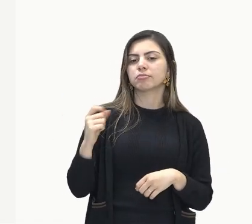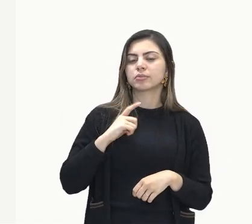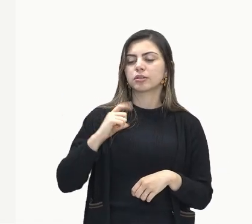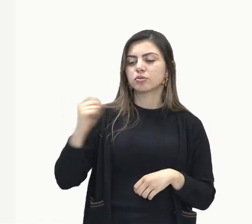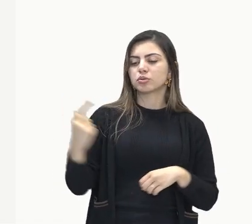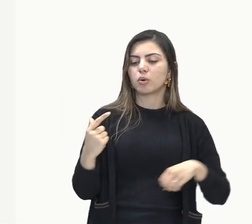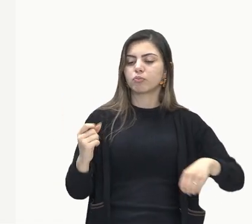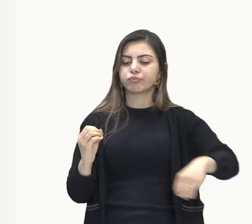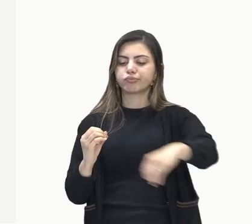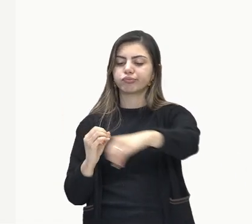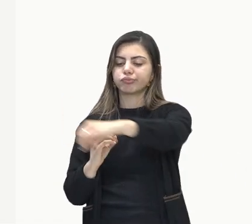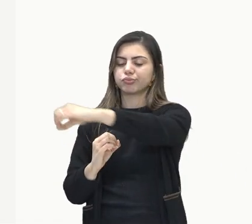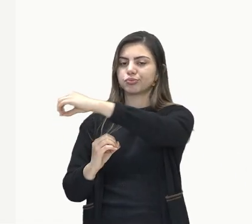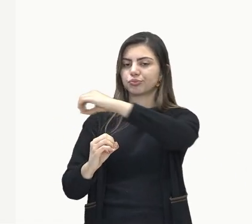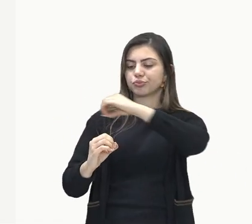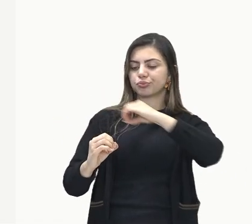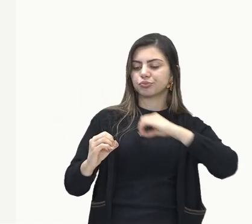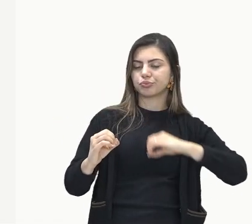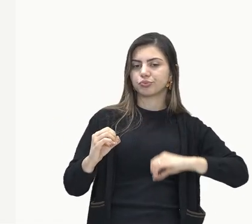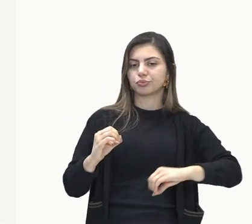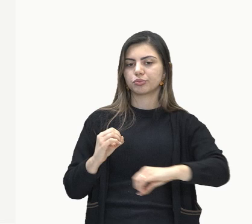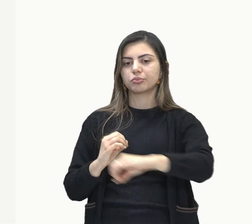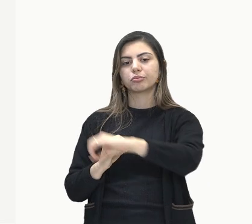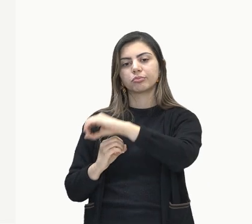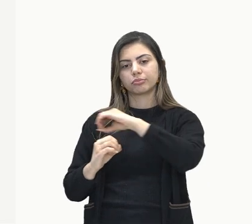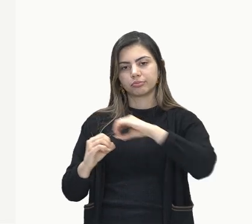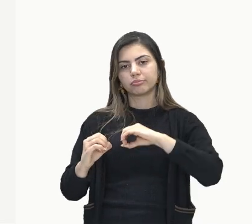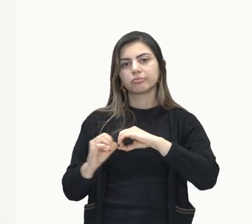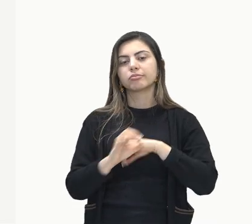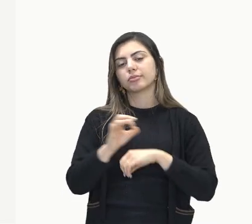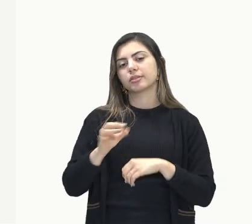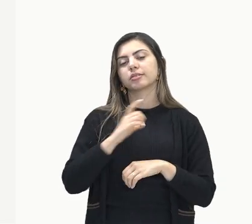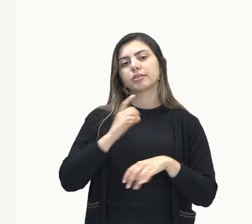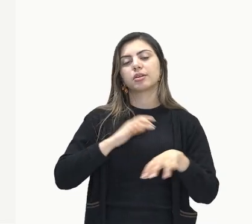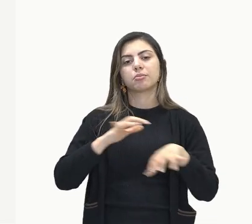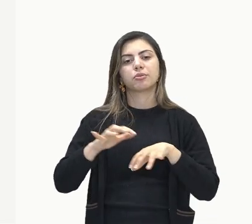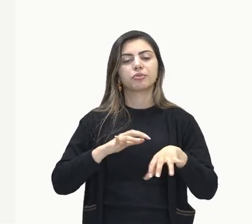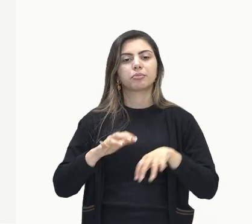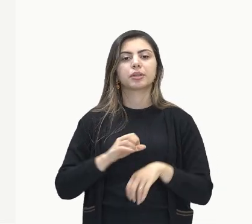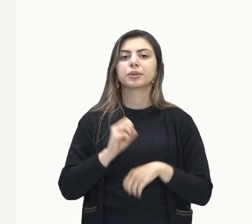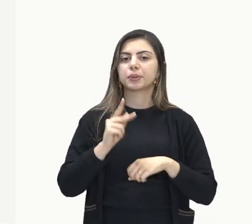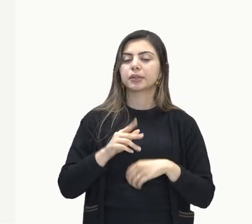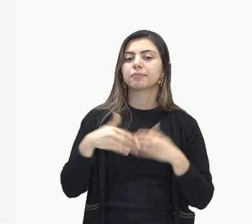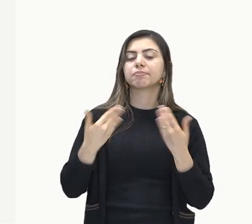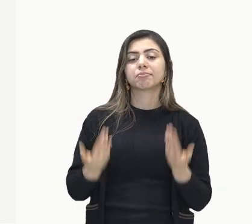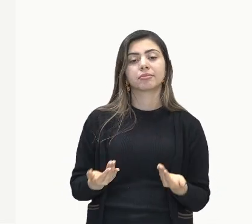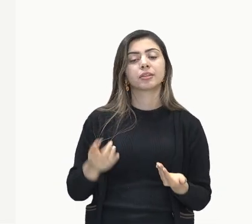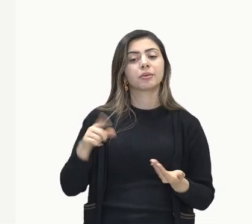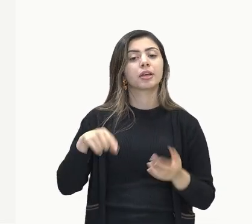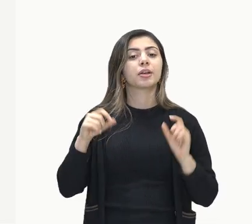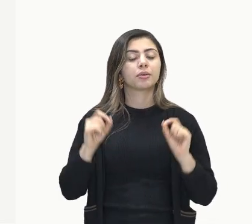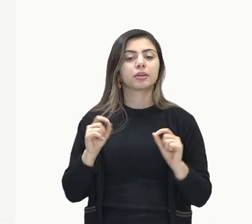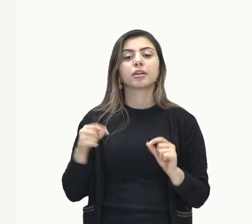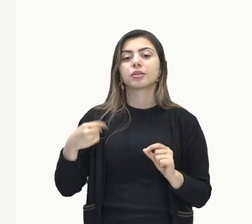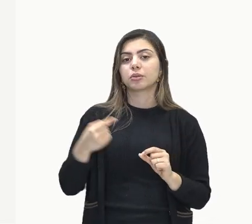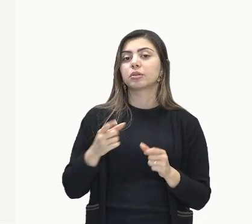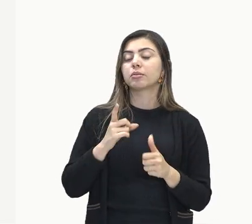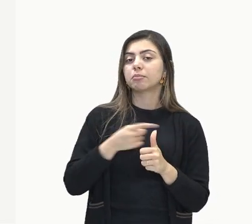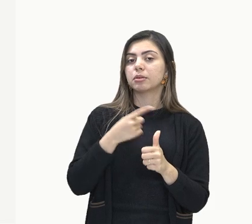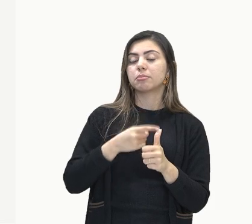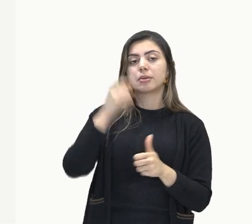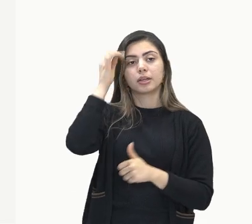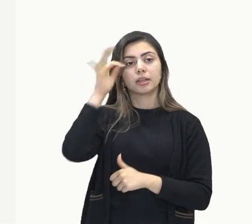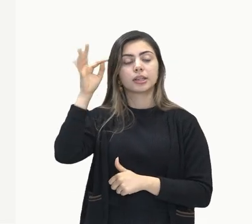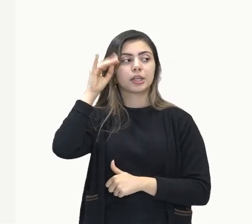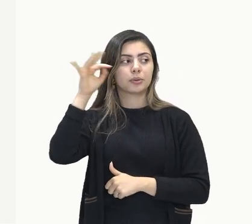Sol, né? Descrevendo uma elipse no seu movimento. Tá ok? Essa então aí é a nossa primeira lei